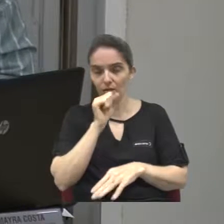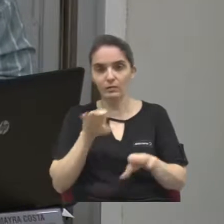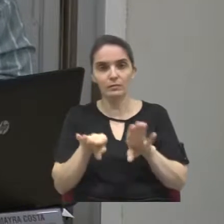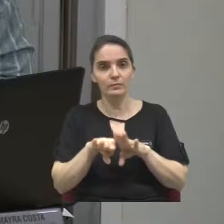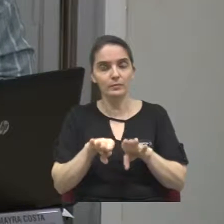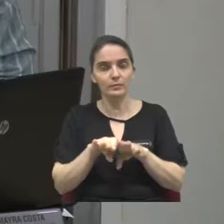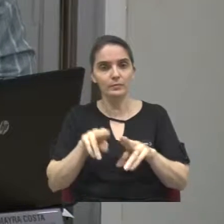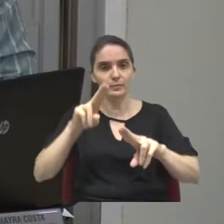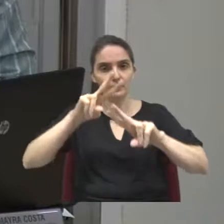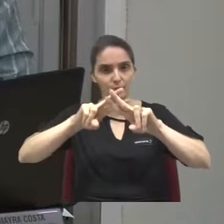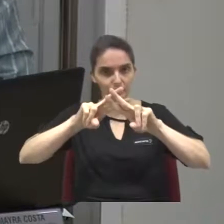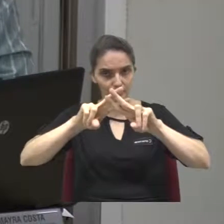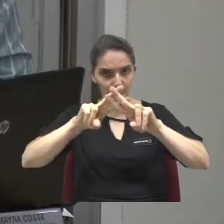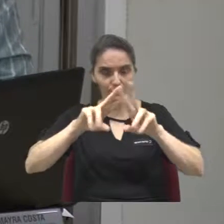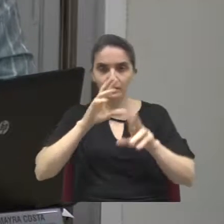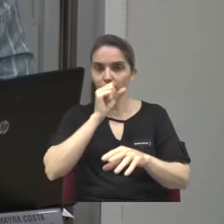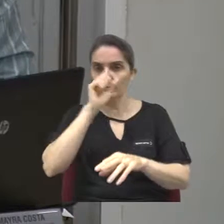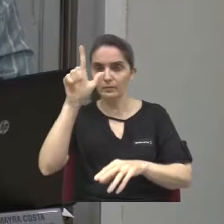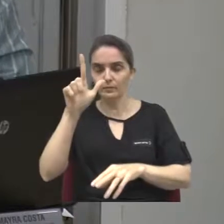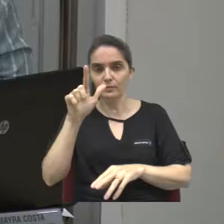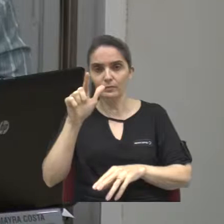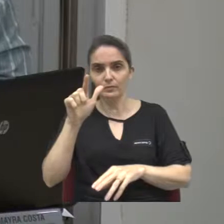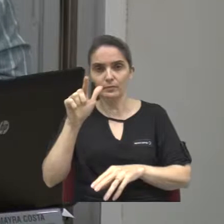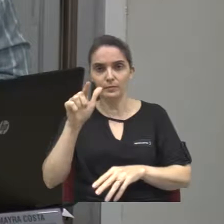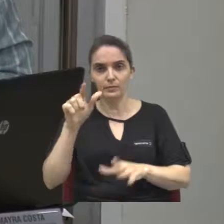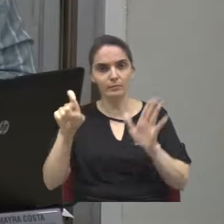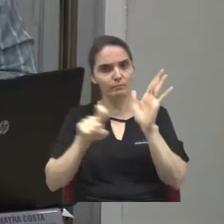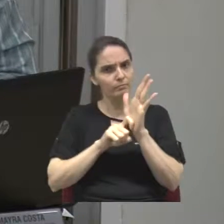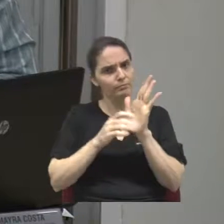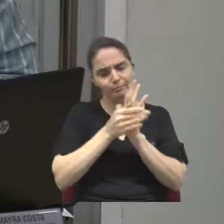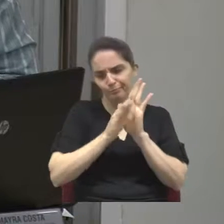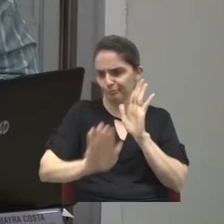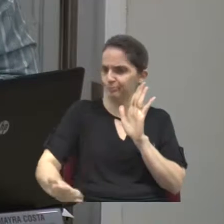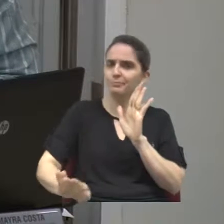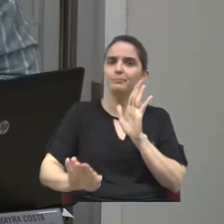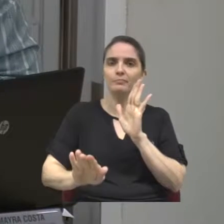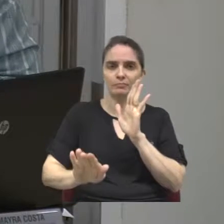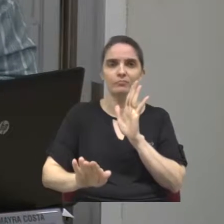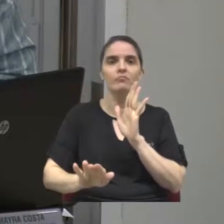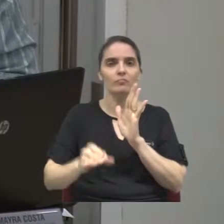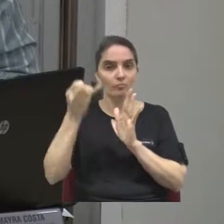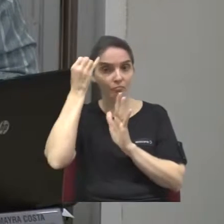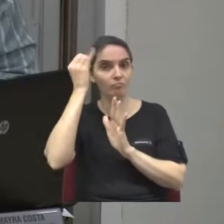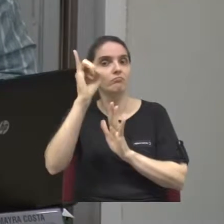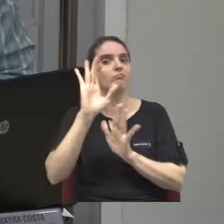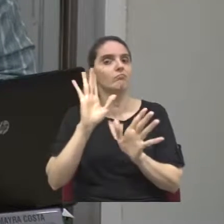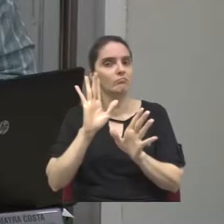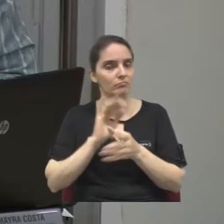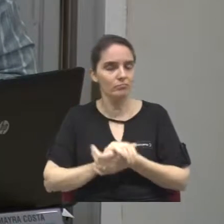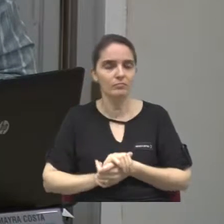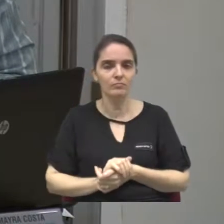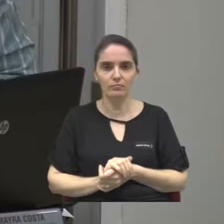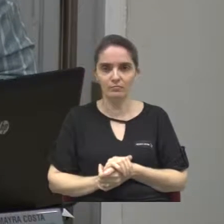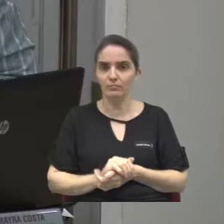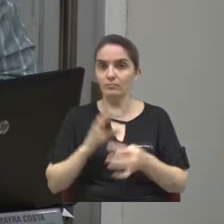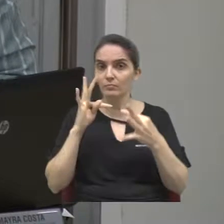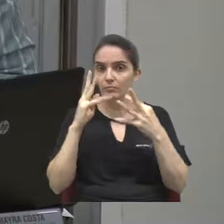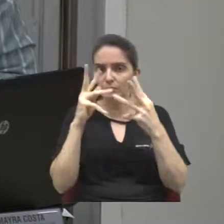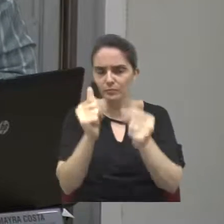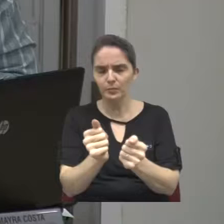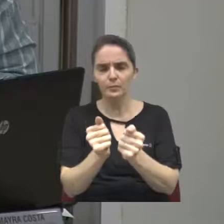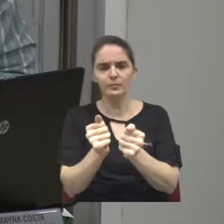Drogas, foi justamente, essa é uma das intenções, é fazer com que todos, né, abracem essa